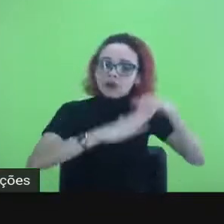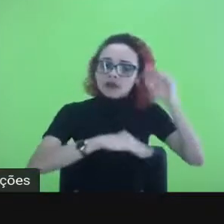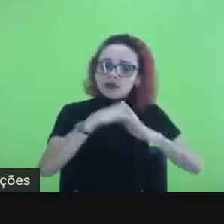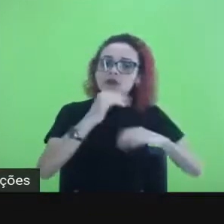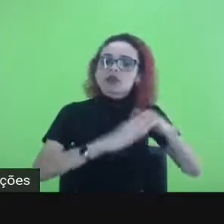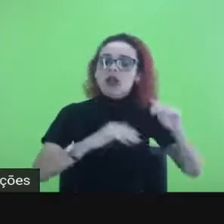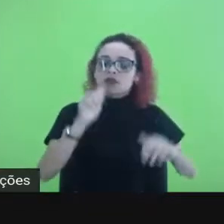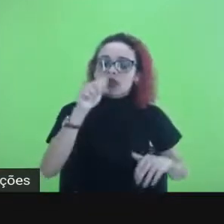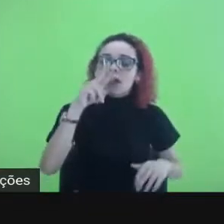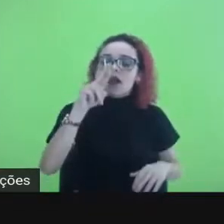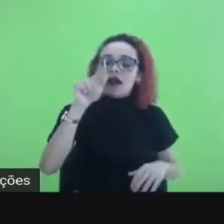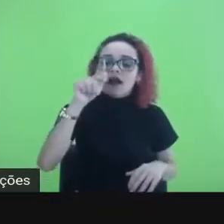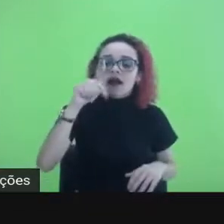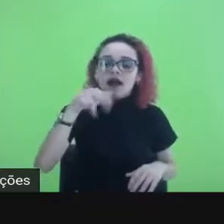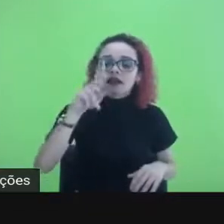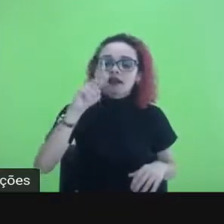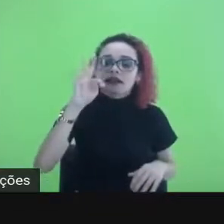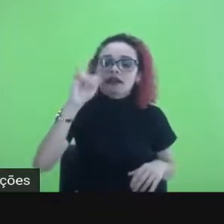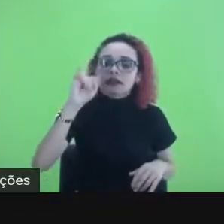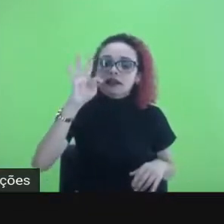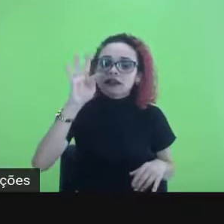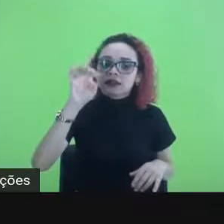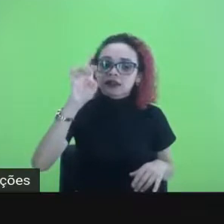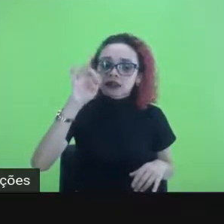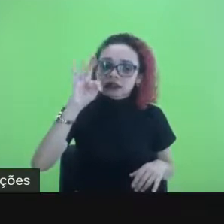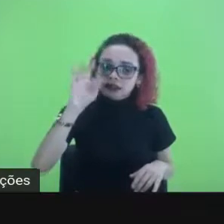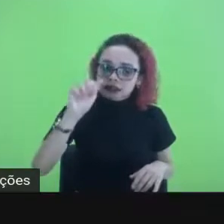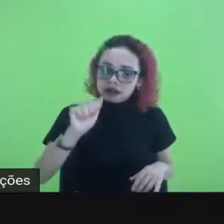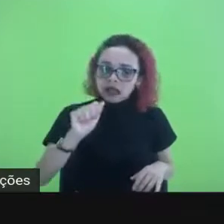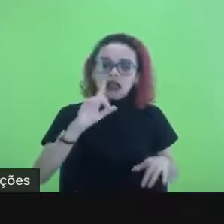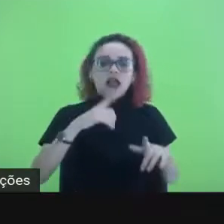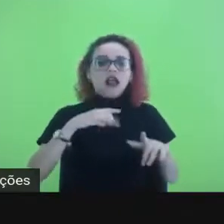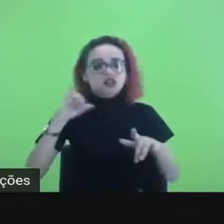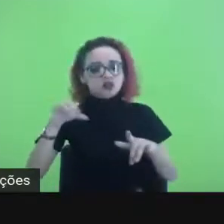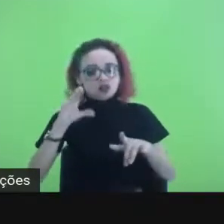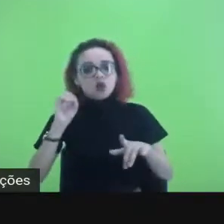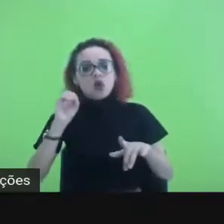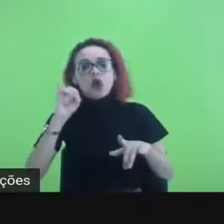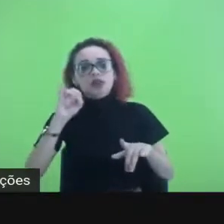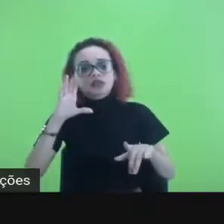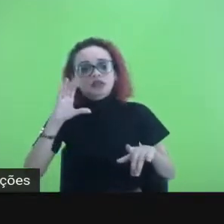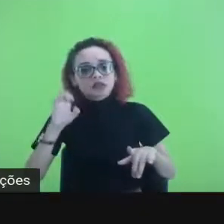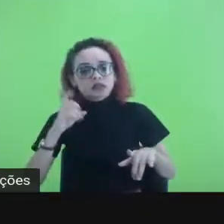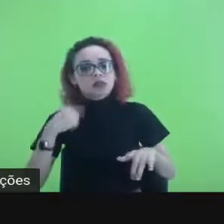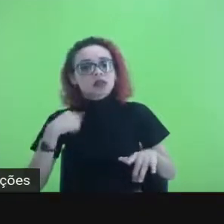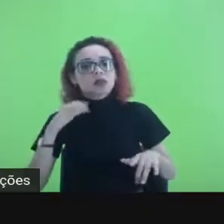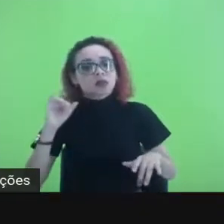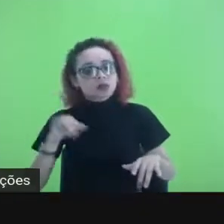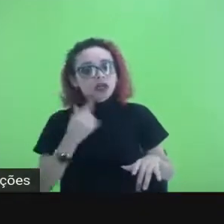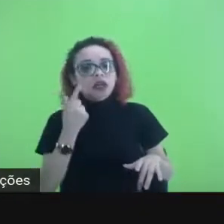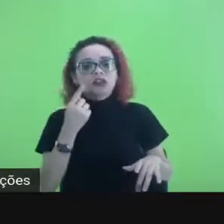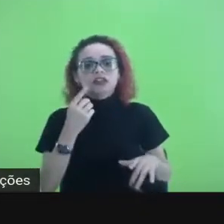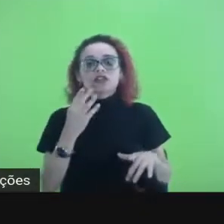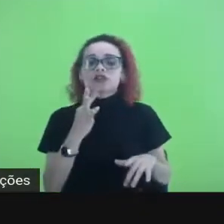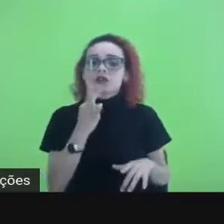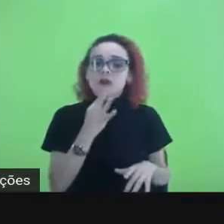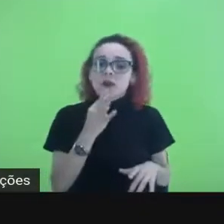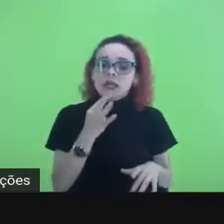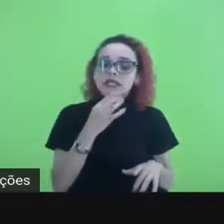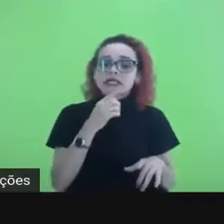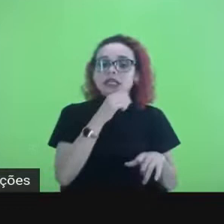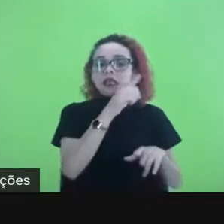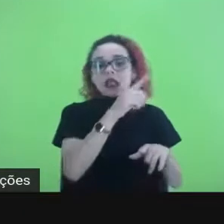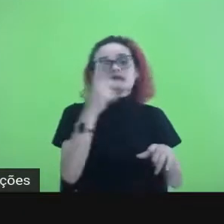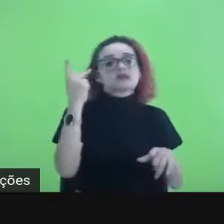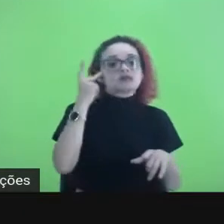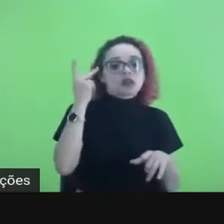elas participando. A Joyce eu tive a oportunidade de ver na época que eu estava fazendo essa pós-graduação em São Paulo. Ela